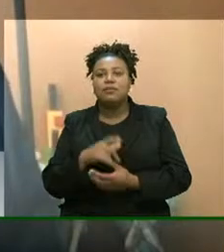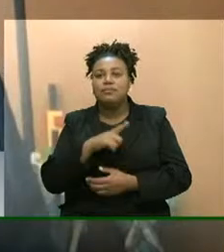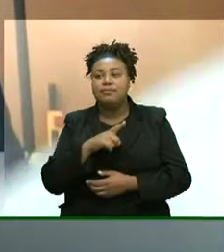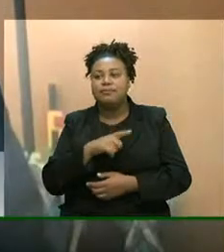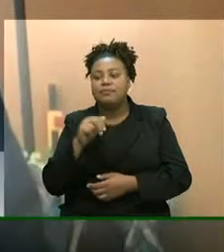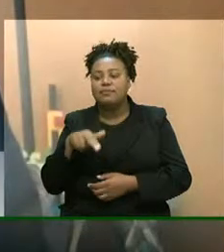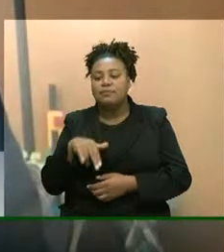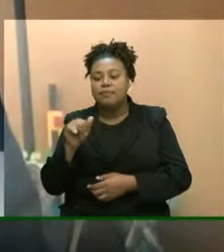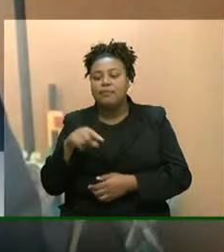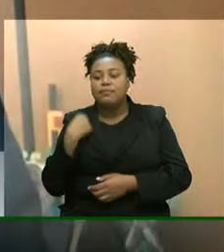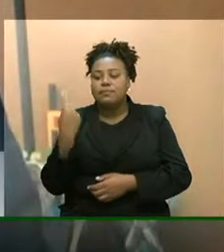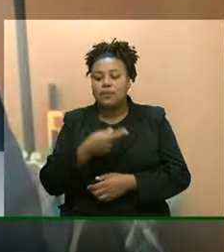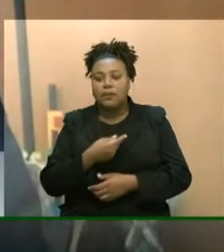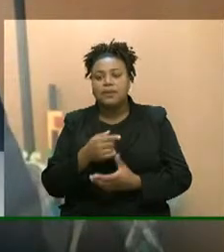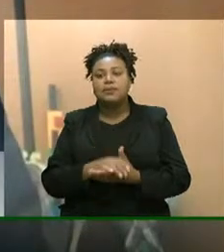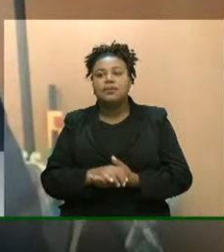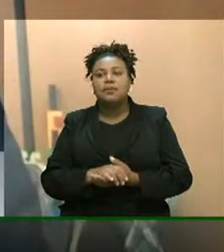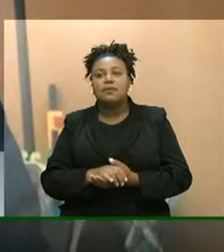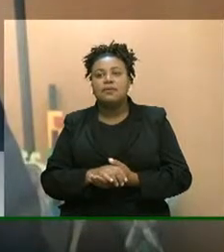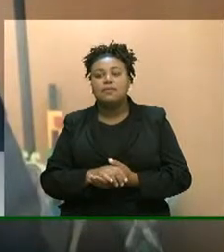Anne, nós